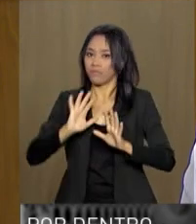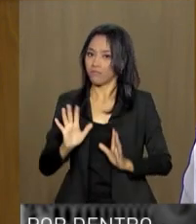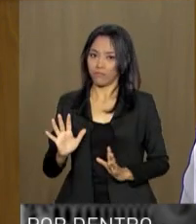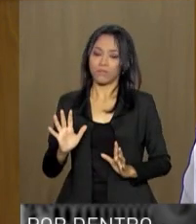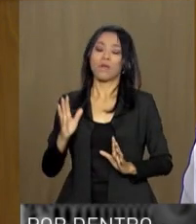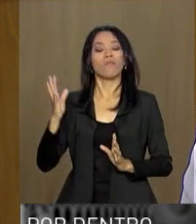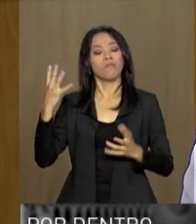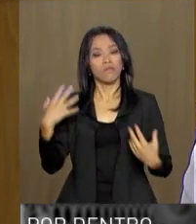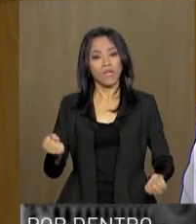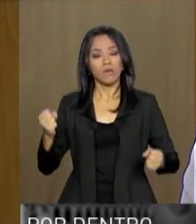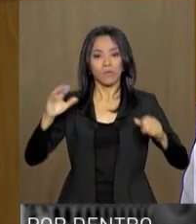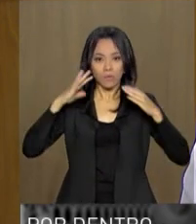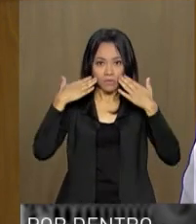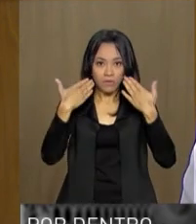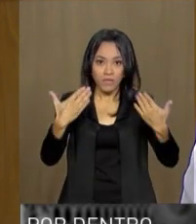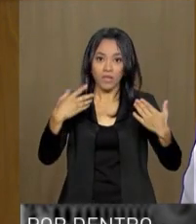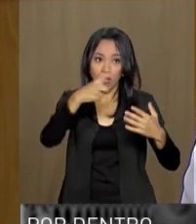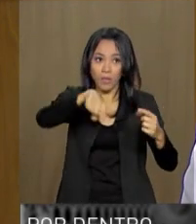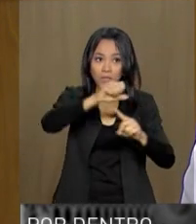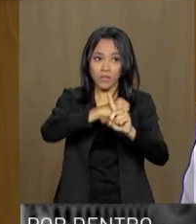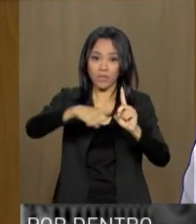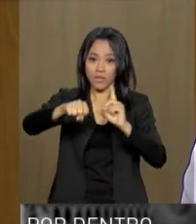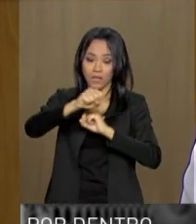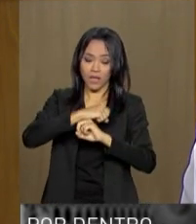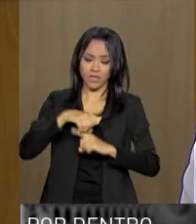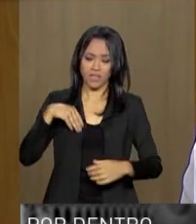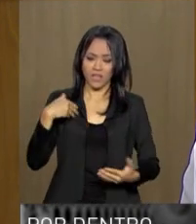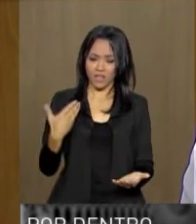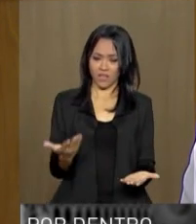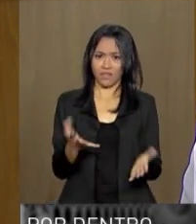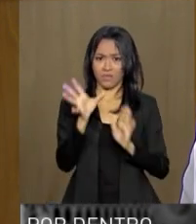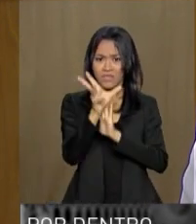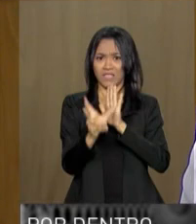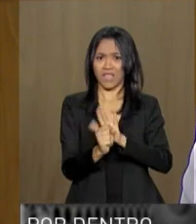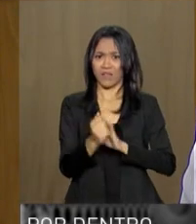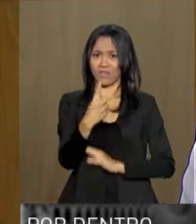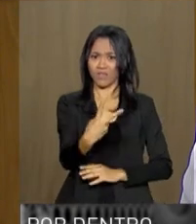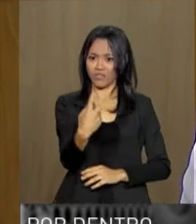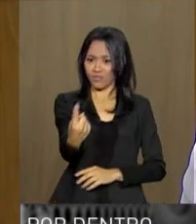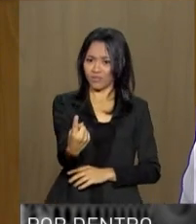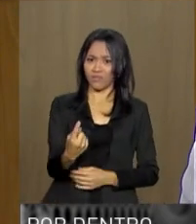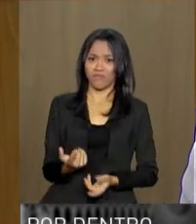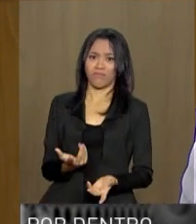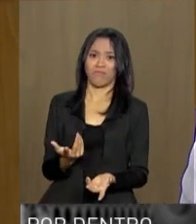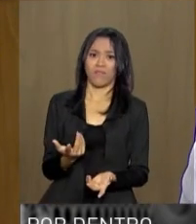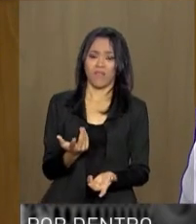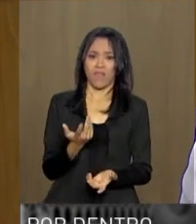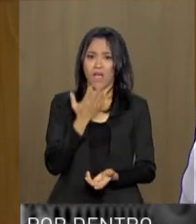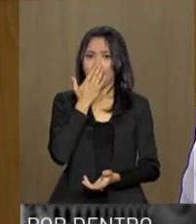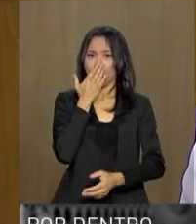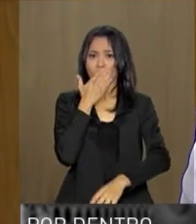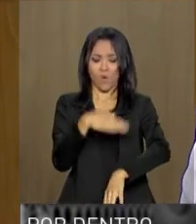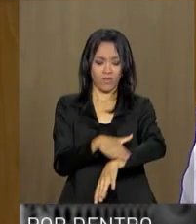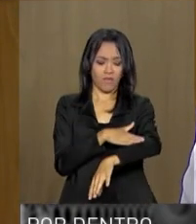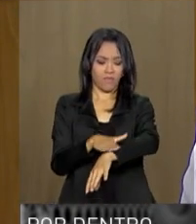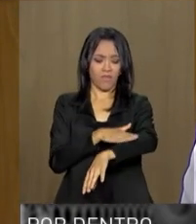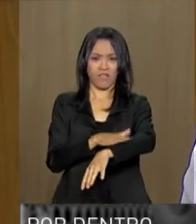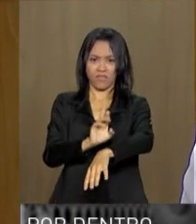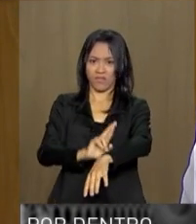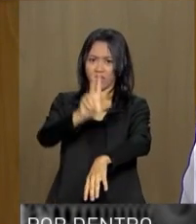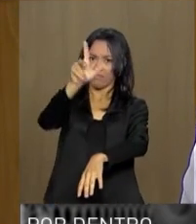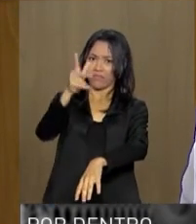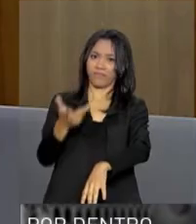à sociedade civil que nós não podemos em pleno século 21 a kohanoff a cor da pele fazer diferença entre cidadãos